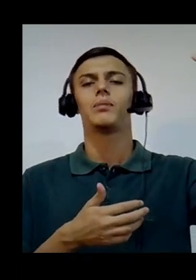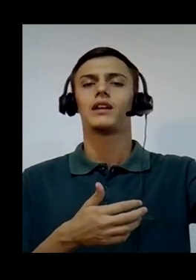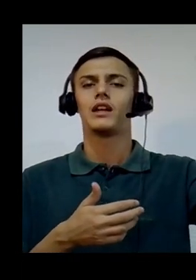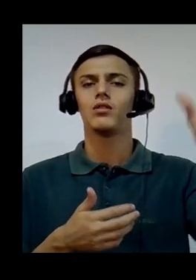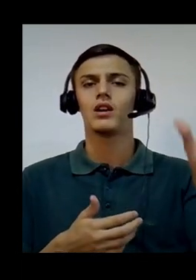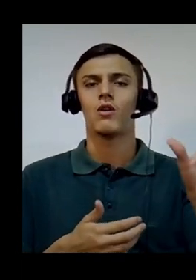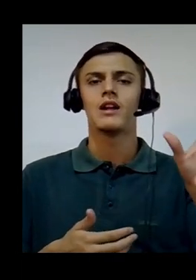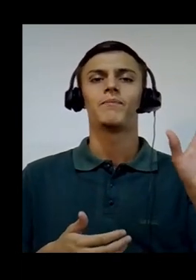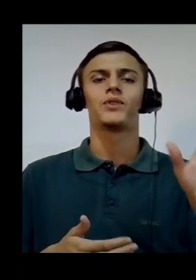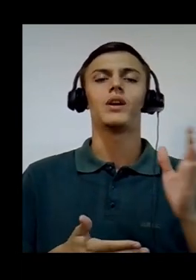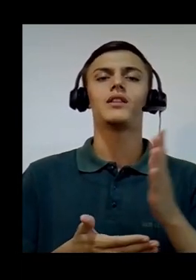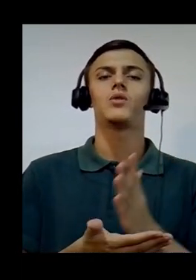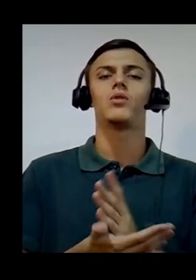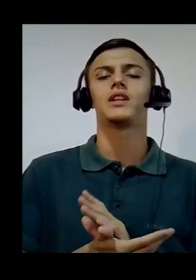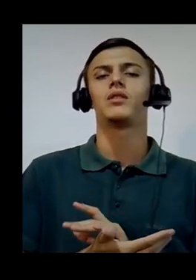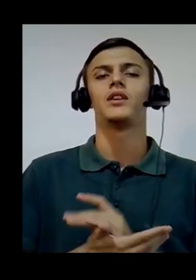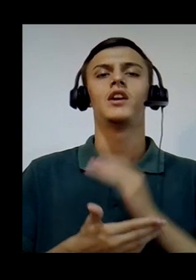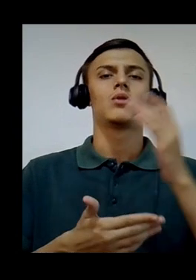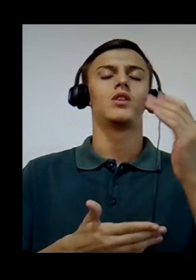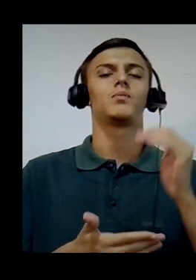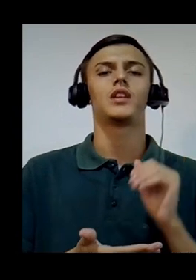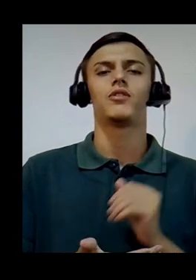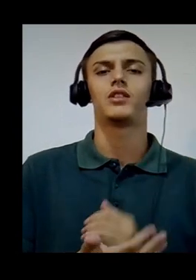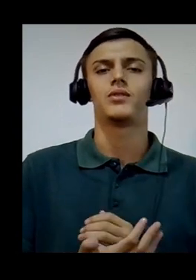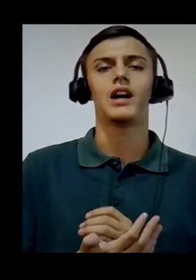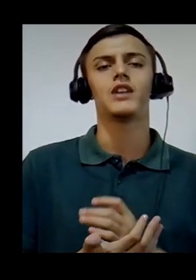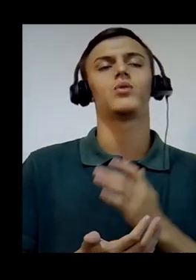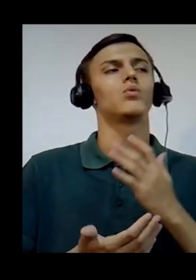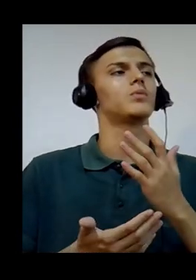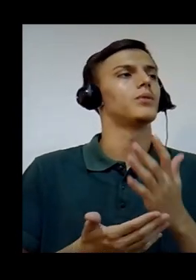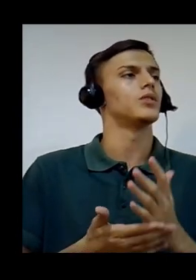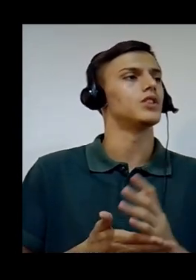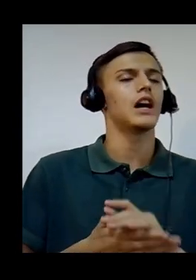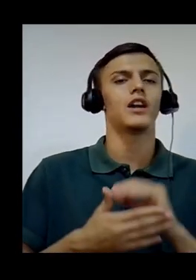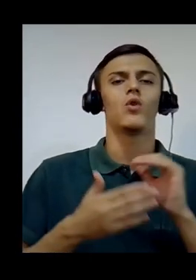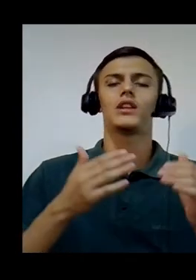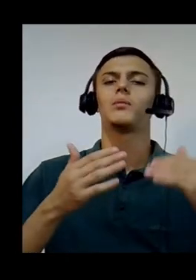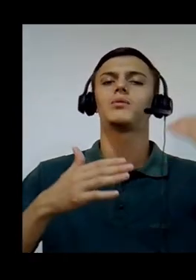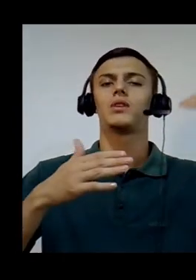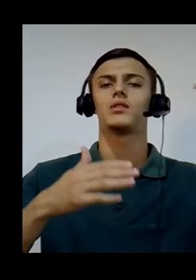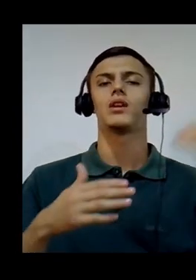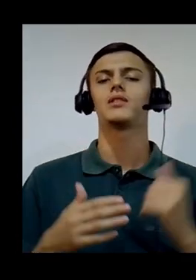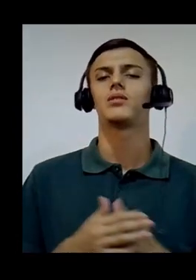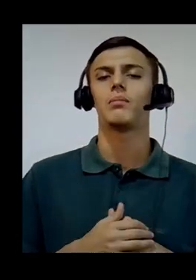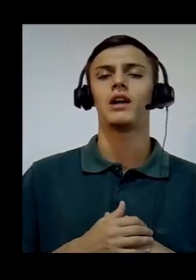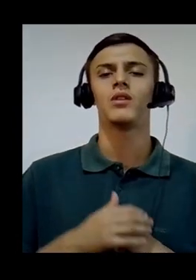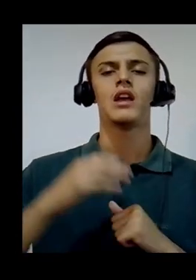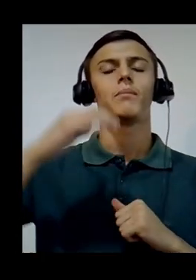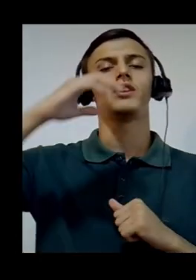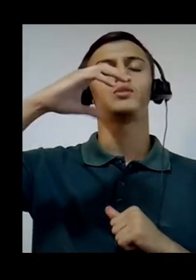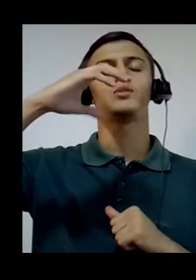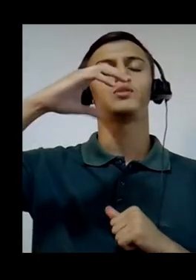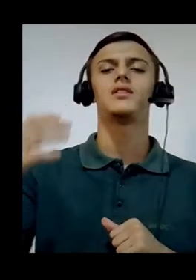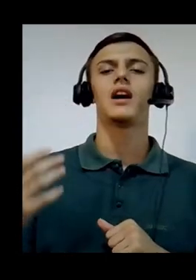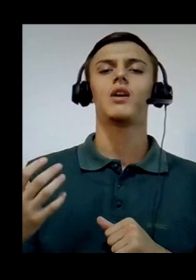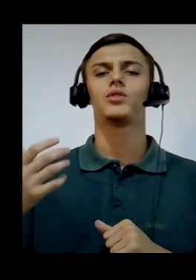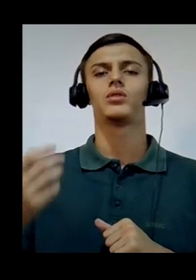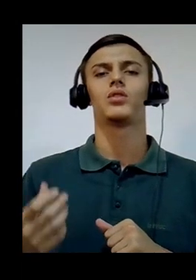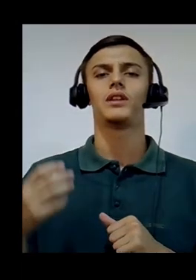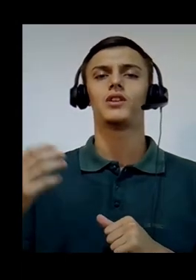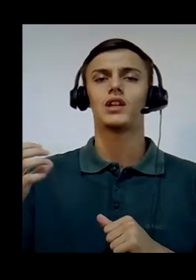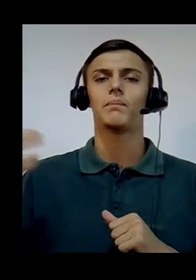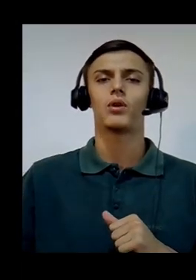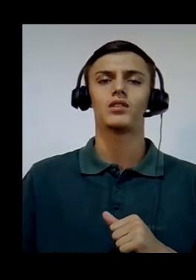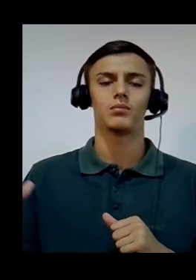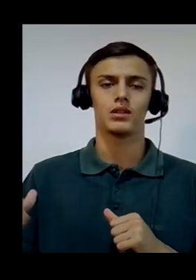ele é destinado para aquele local. Então, entre em contato ali com o responsável da atividade, com algum supervisor de área, ou até mesmo com a segurança do trabalho, para a gente providenciar